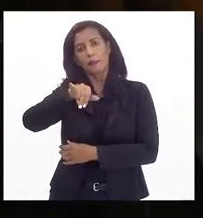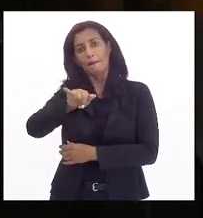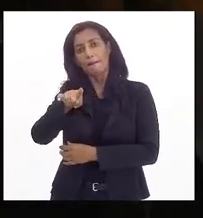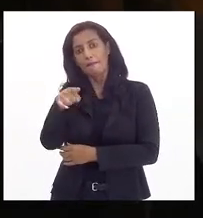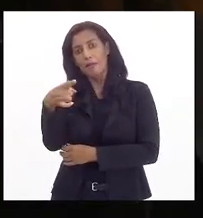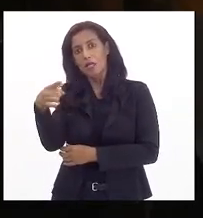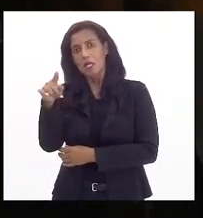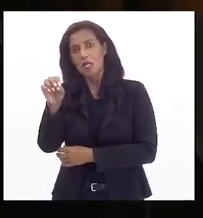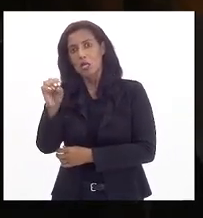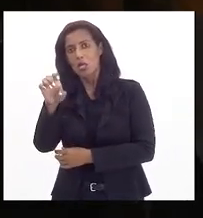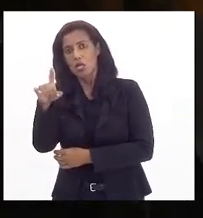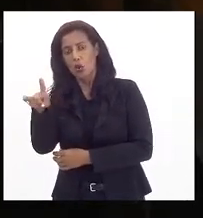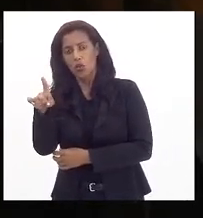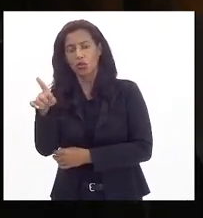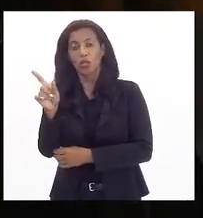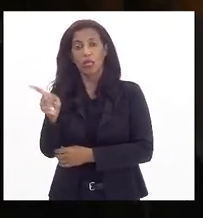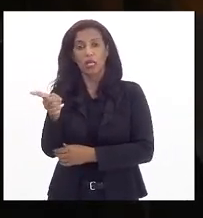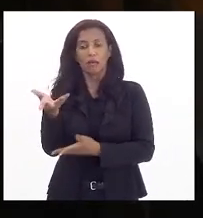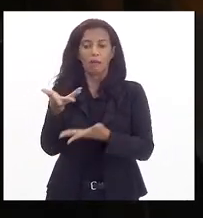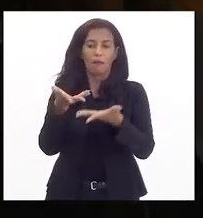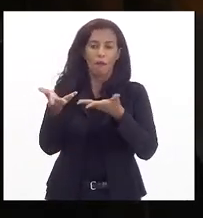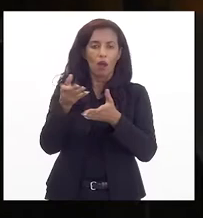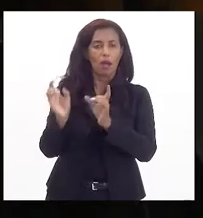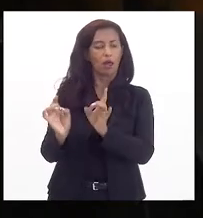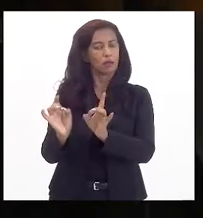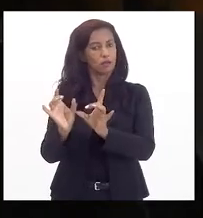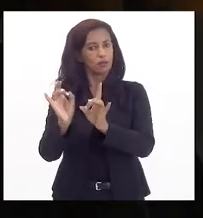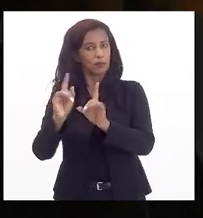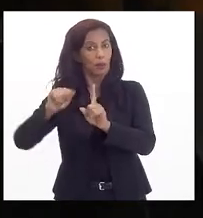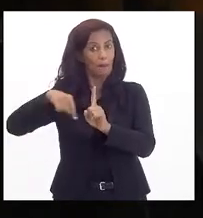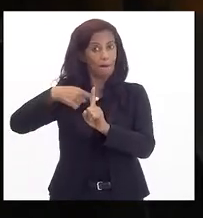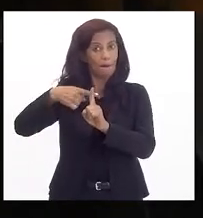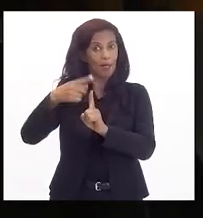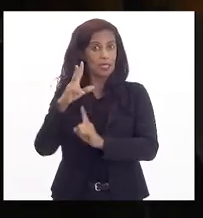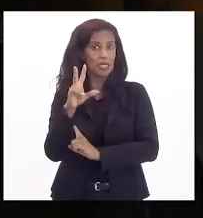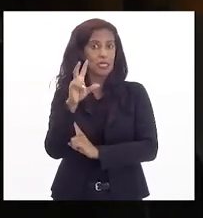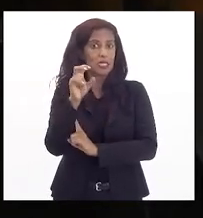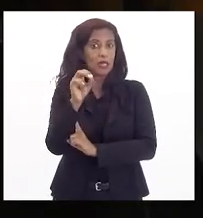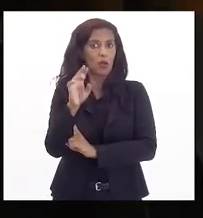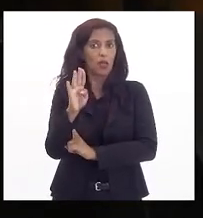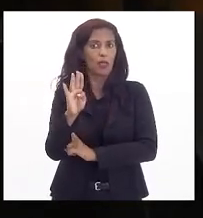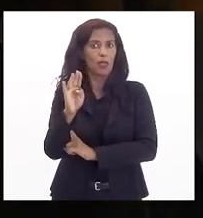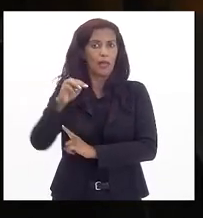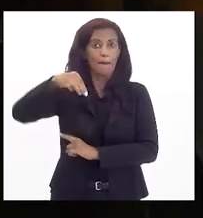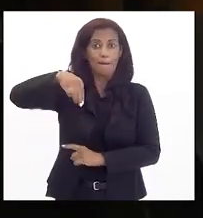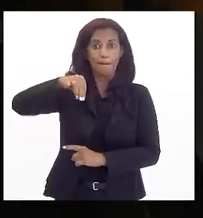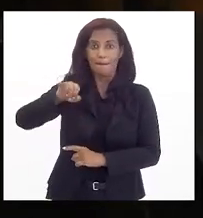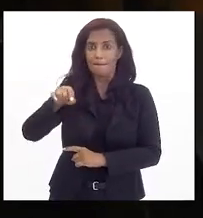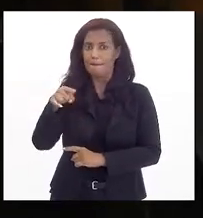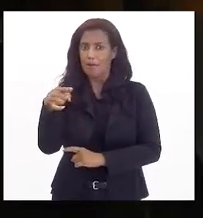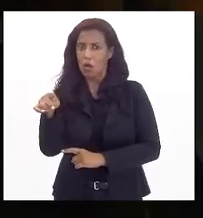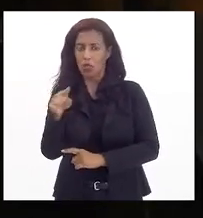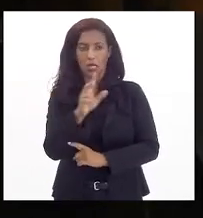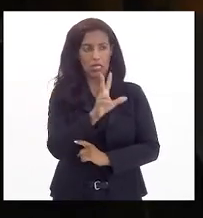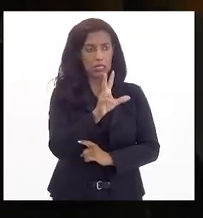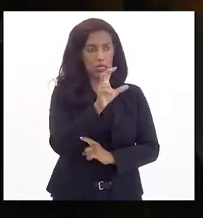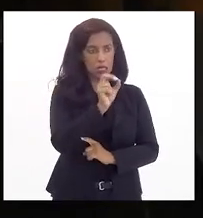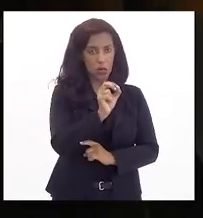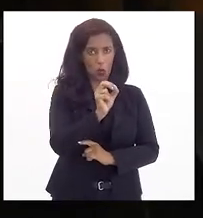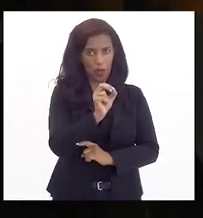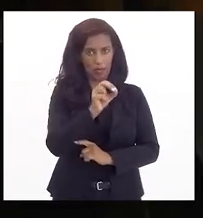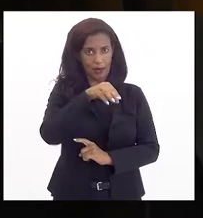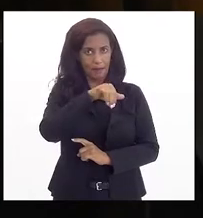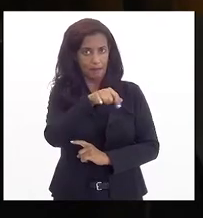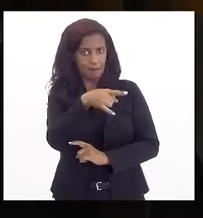e de royalties mais participação especial, 50 bilhões. 50 bilhões, deputado